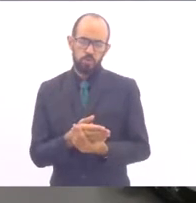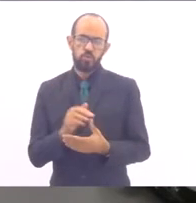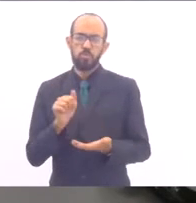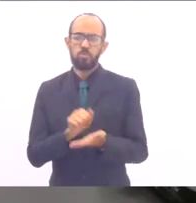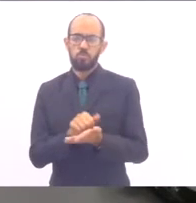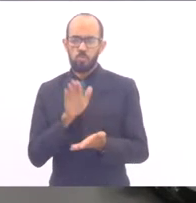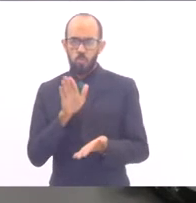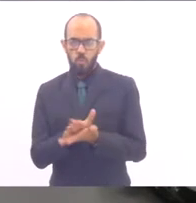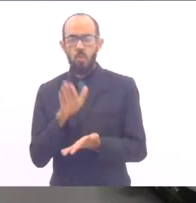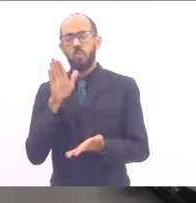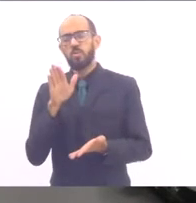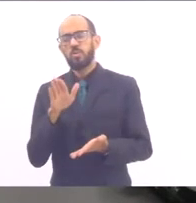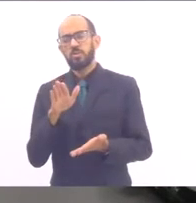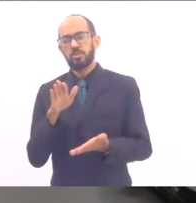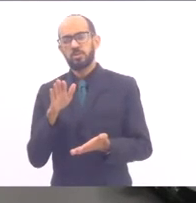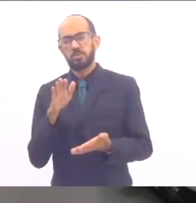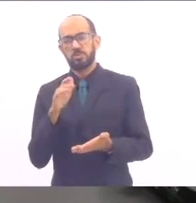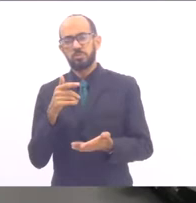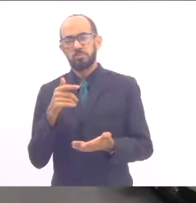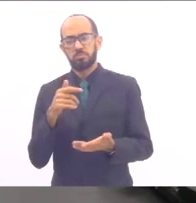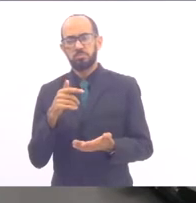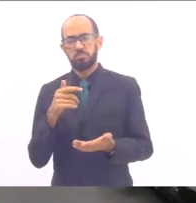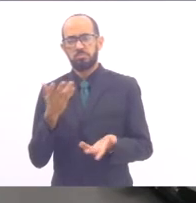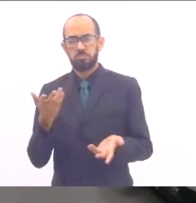multa, houve condicionante, houve...